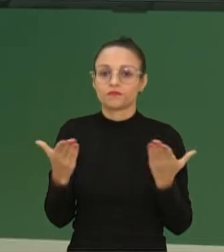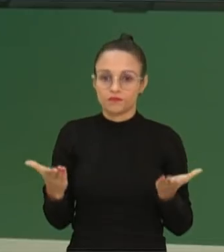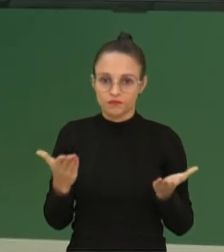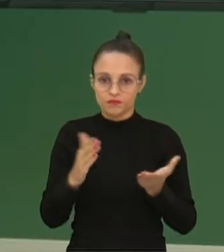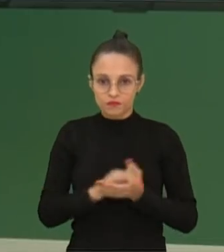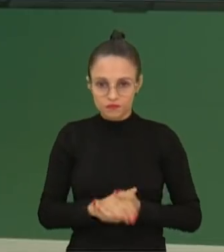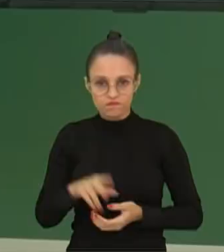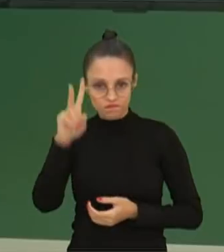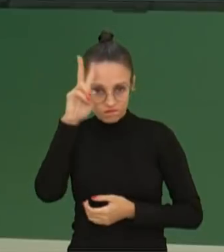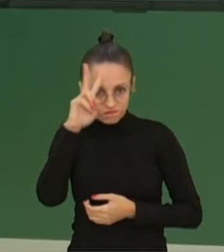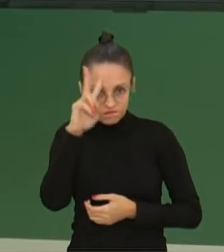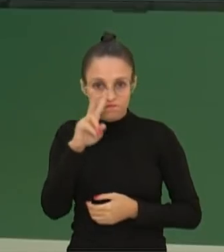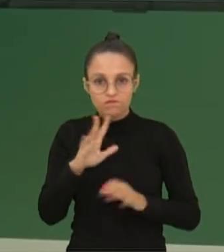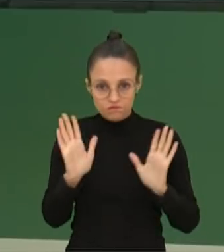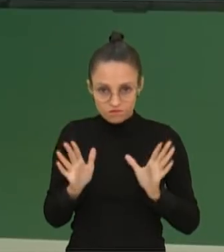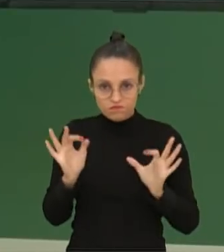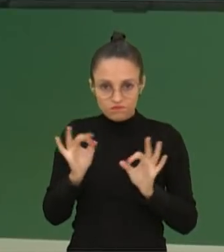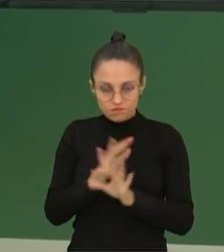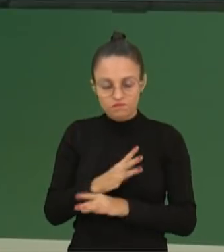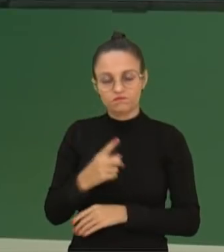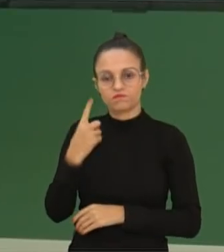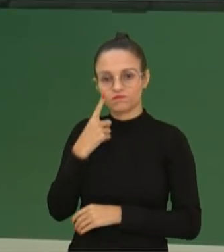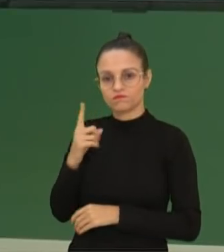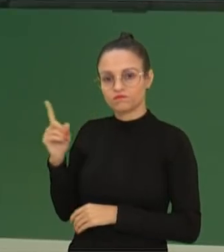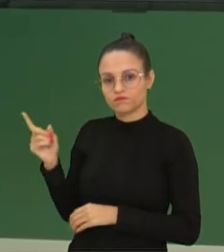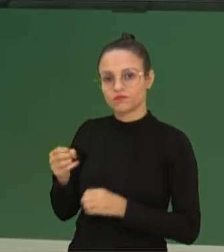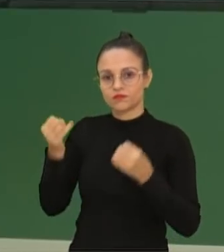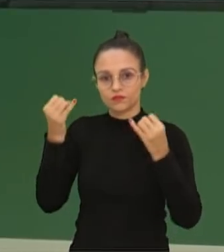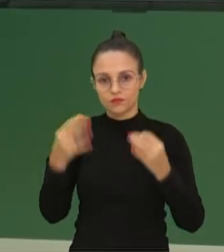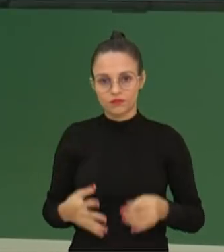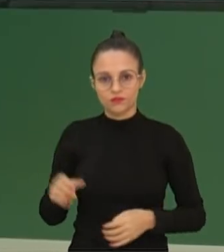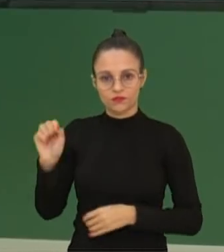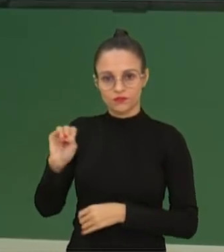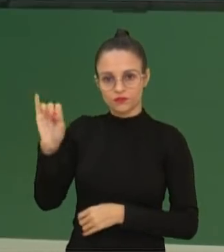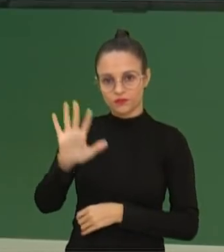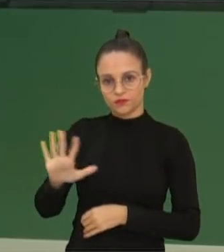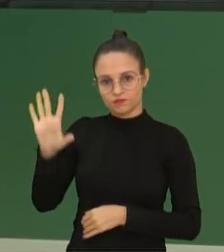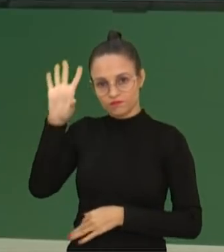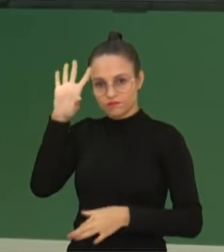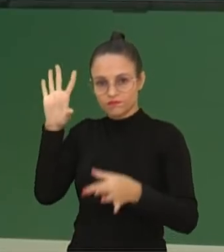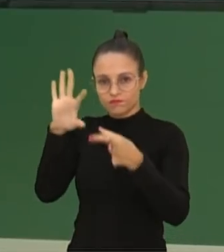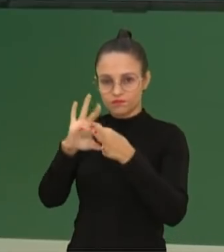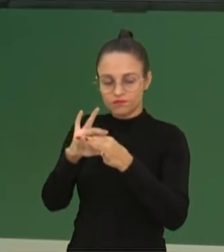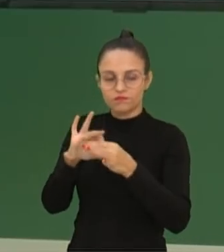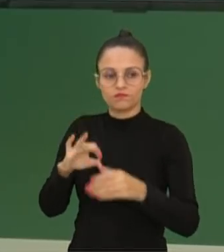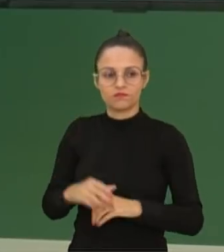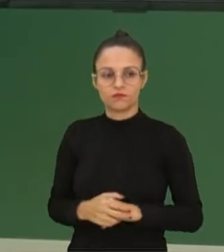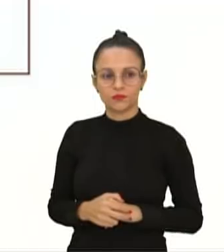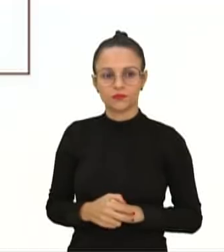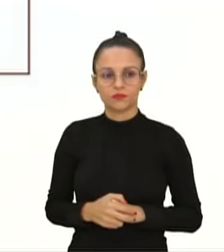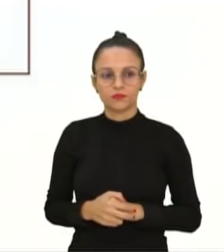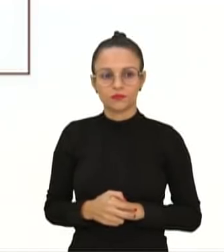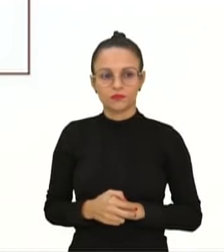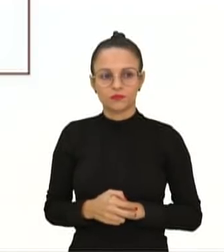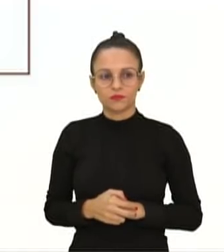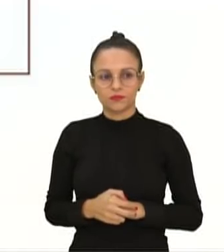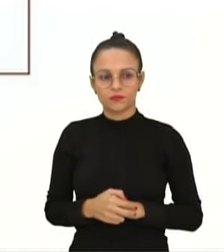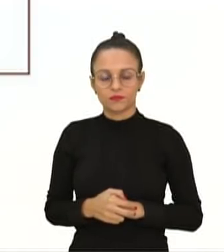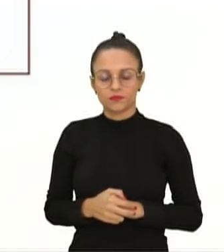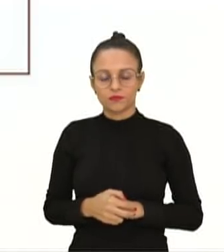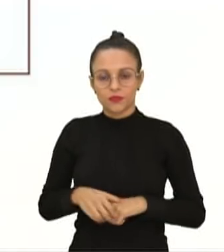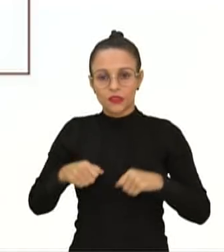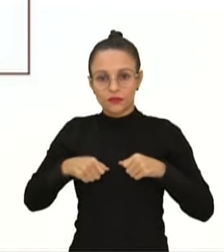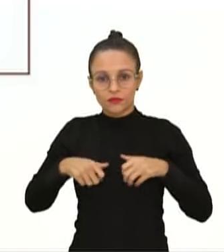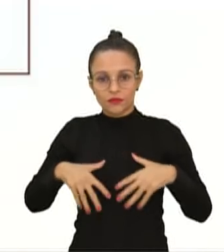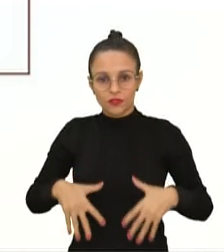então? Conseguiu lembrar? Vamos ver a explicação através de uma imagem para ficar mais fácil? Olha só, as